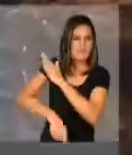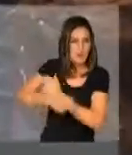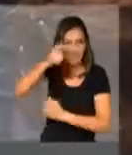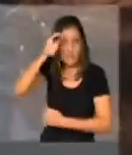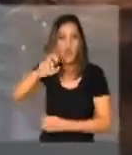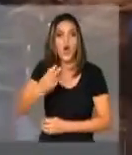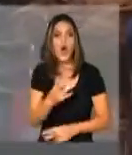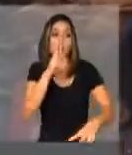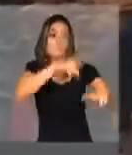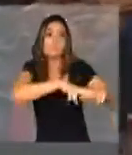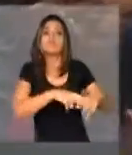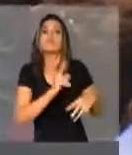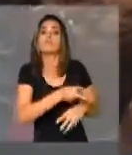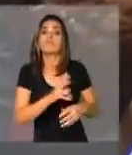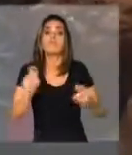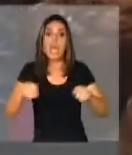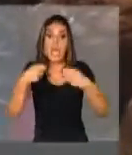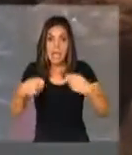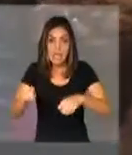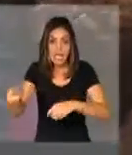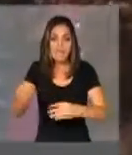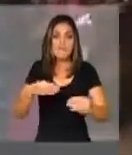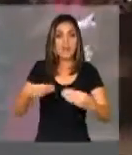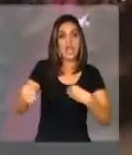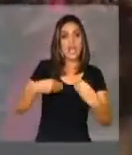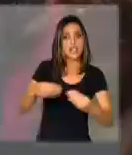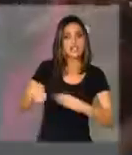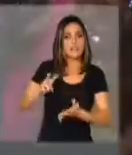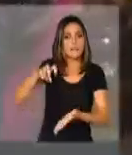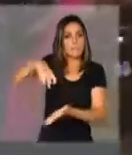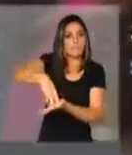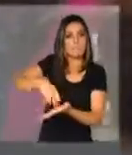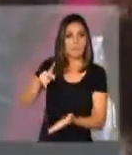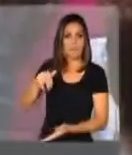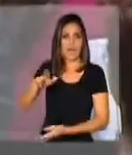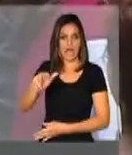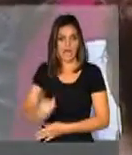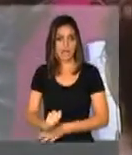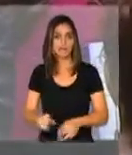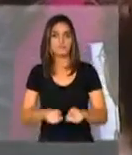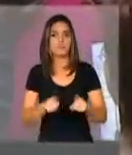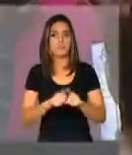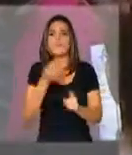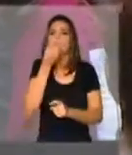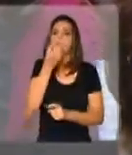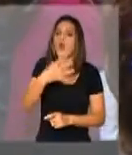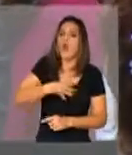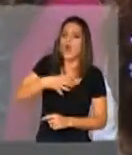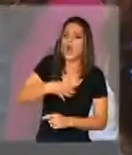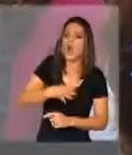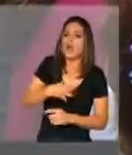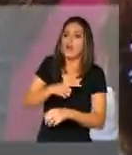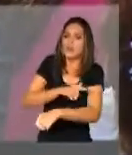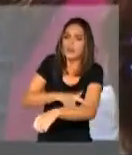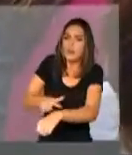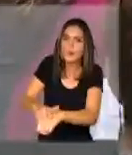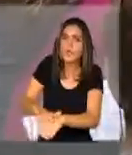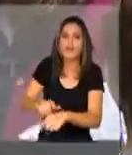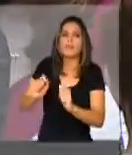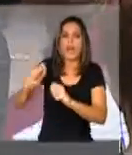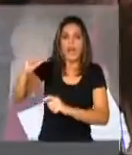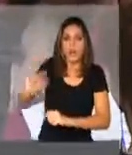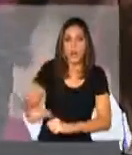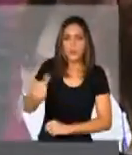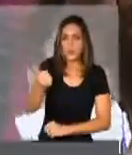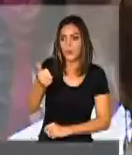inferno? Sete, eles merecem a flexibilização das penas, redução por bom comportamento, um sexto da pena,